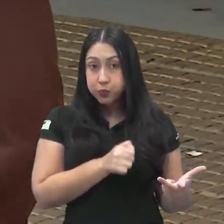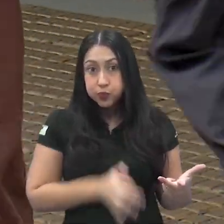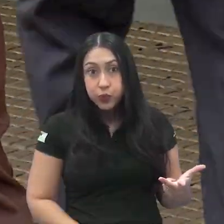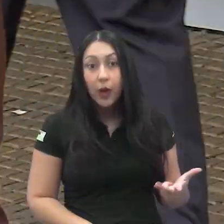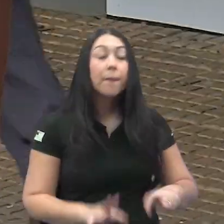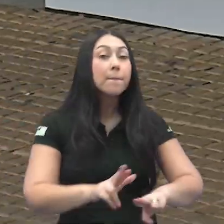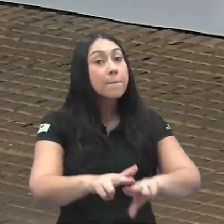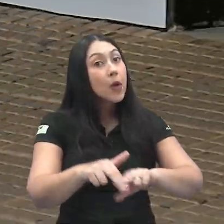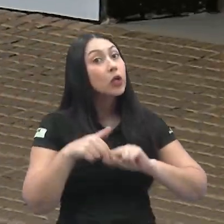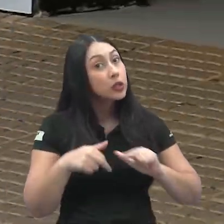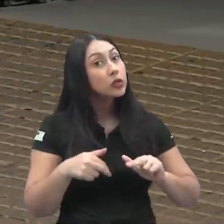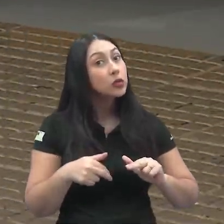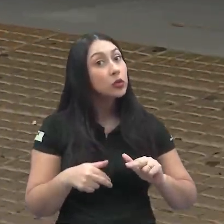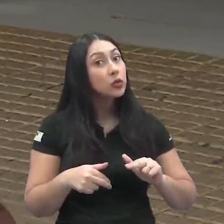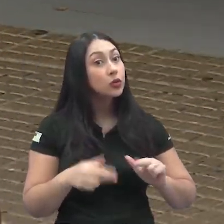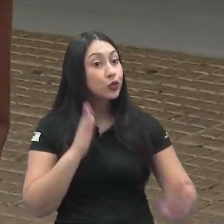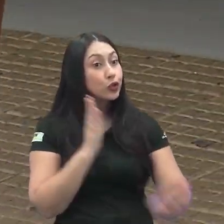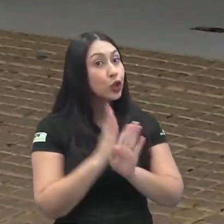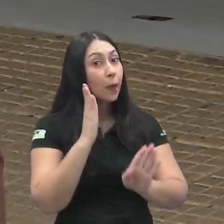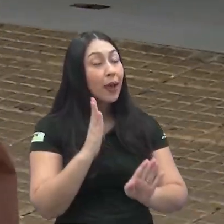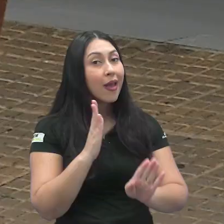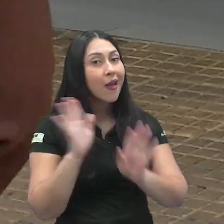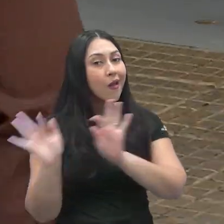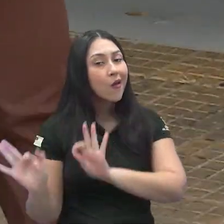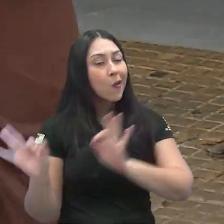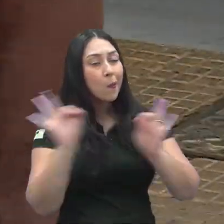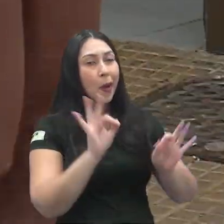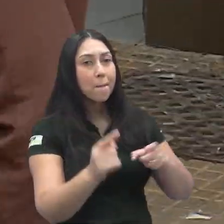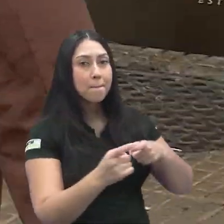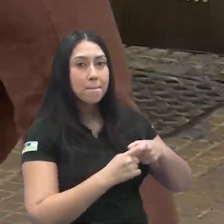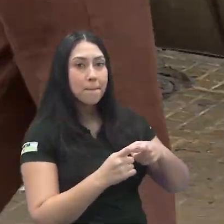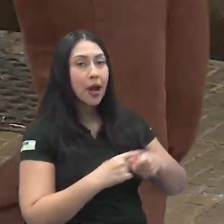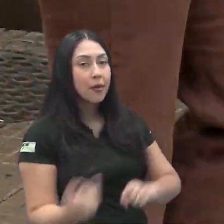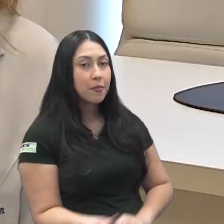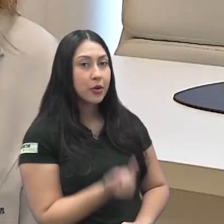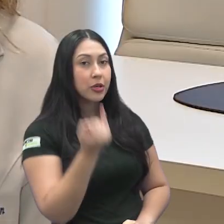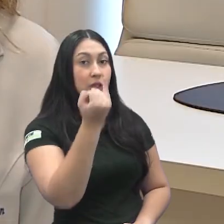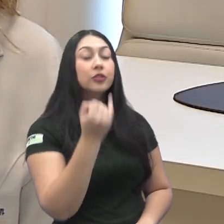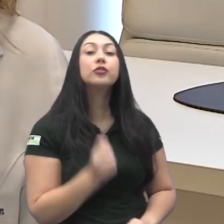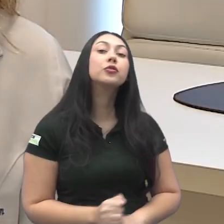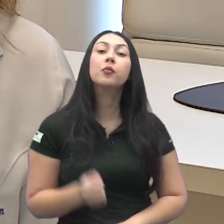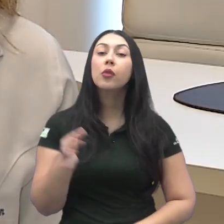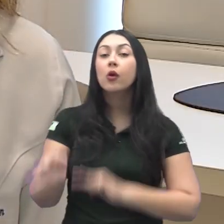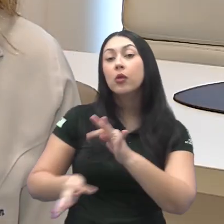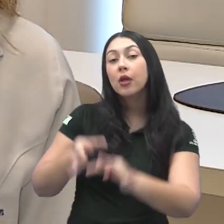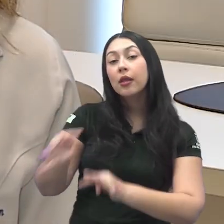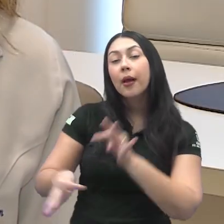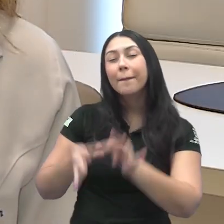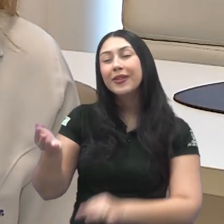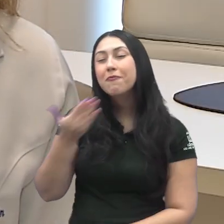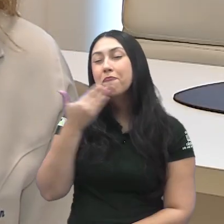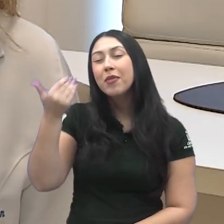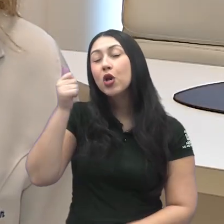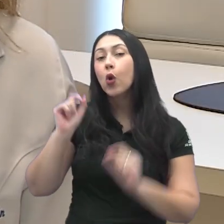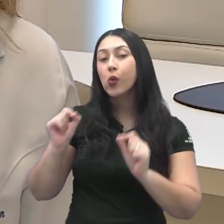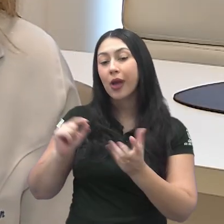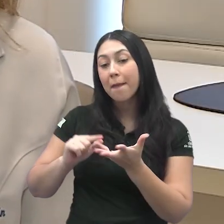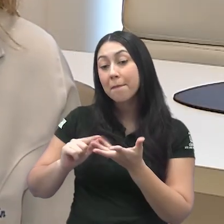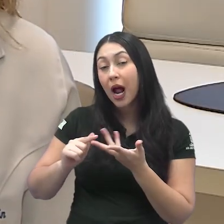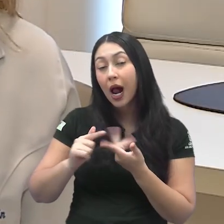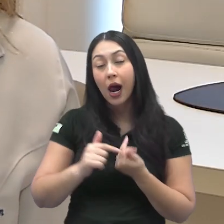o diagnóstico e o acompanhamento médico são fundamentais. O ideal realmente para o tratamento da obesidade é um